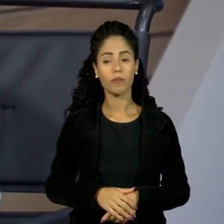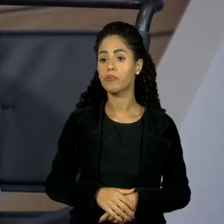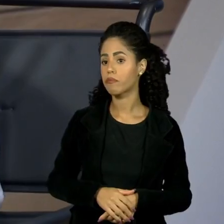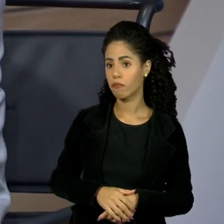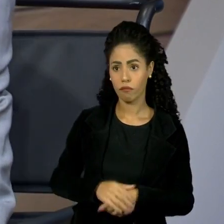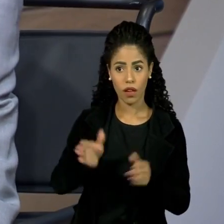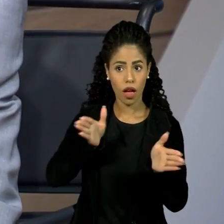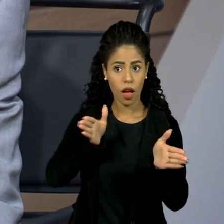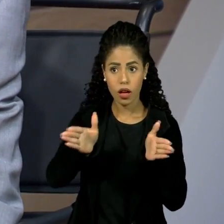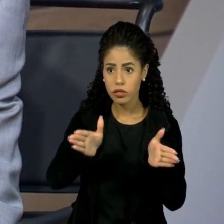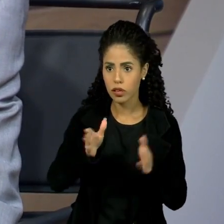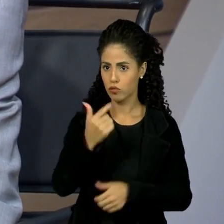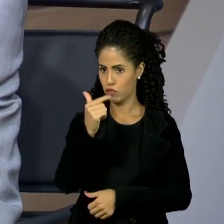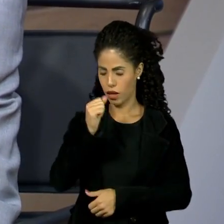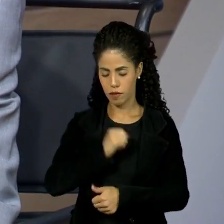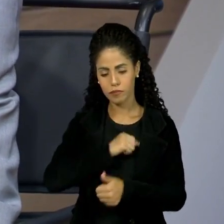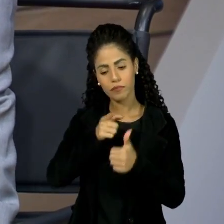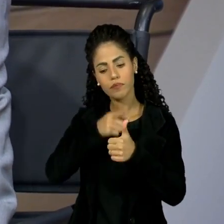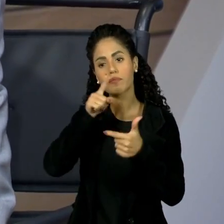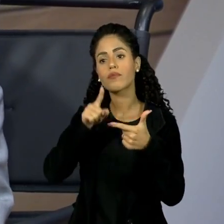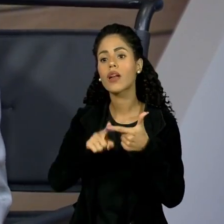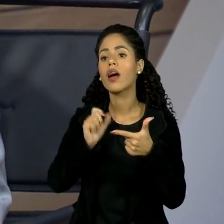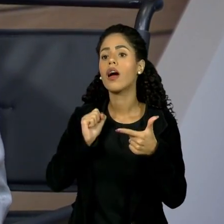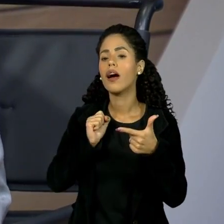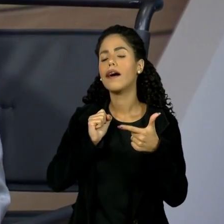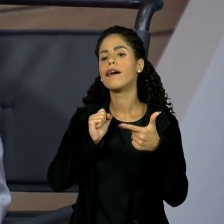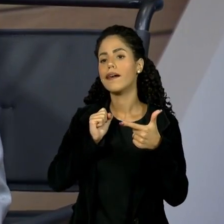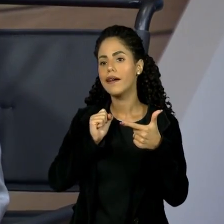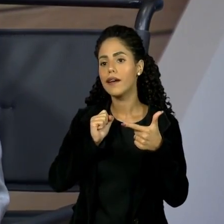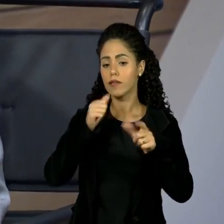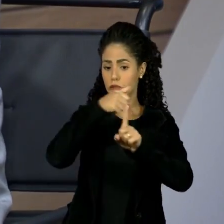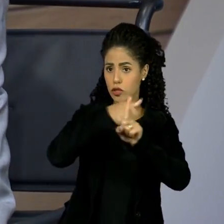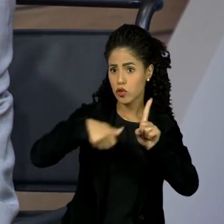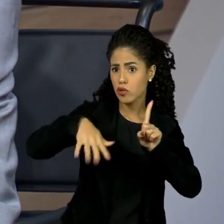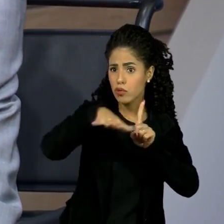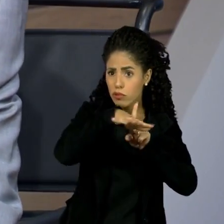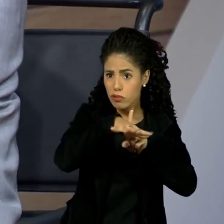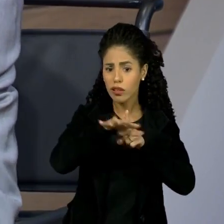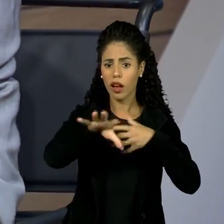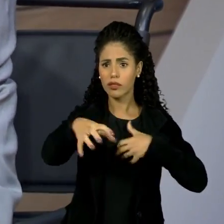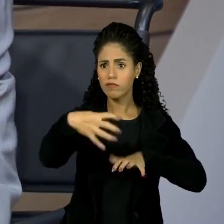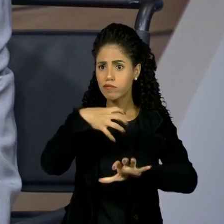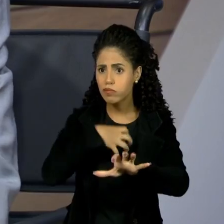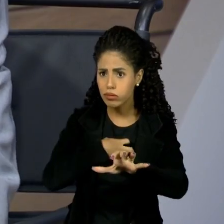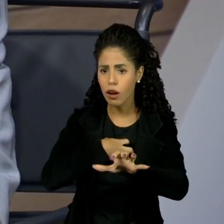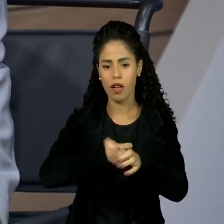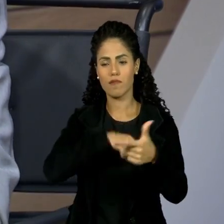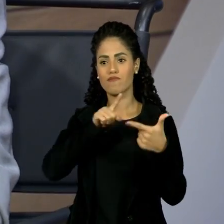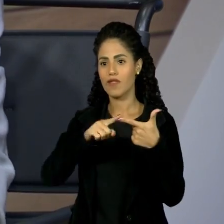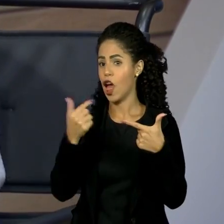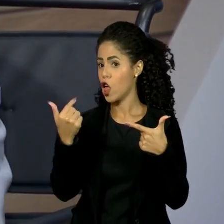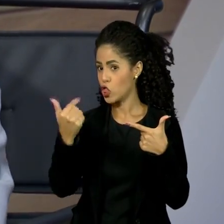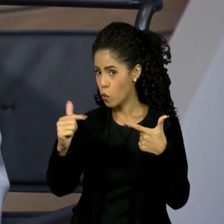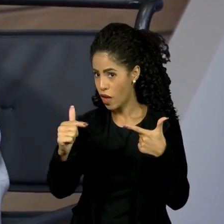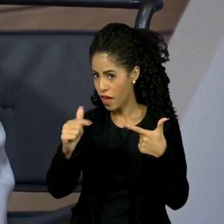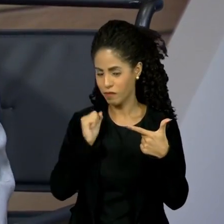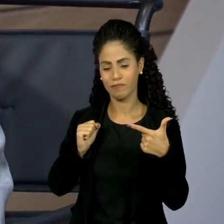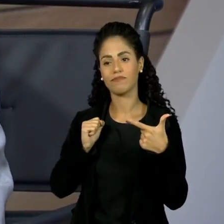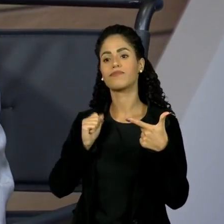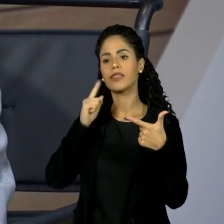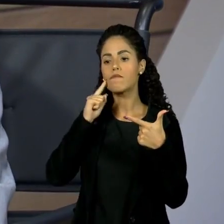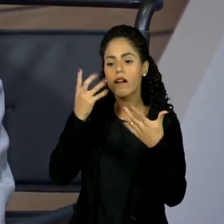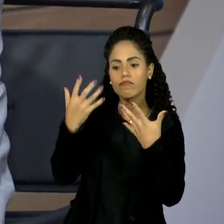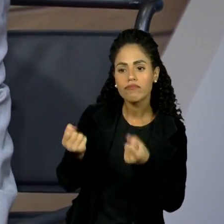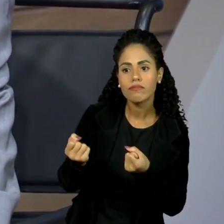o acesso que deveríamos ter. Nós não temos uma sociedade que seja aberta para abraçar a pessoa